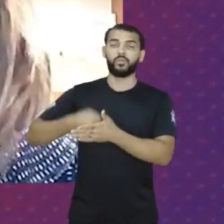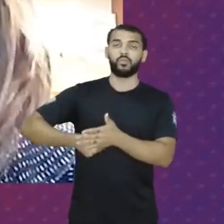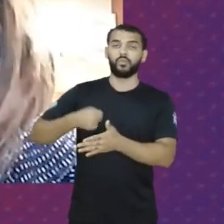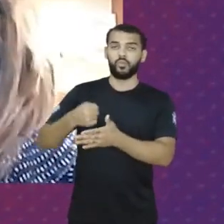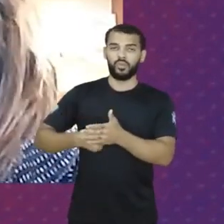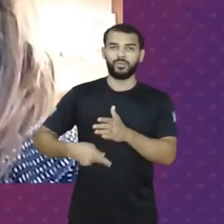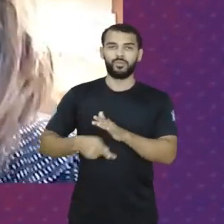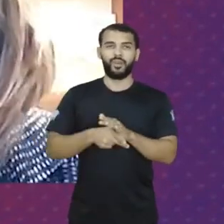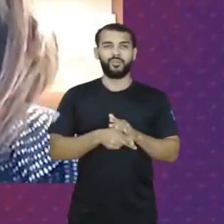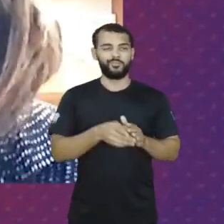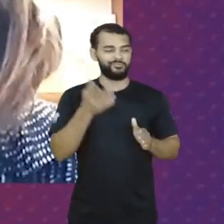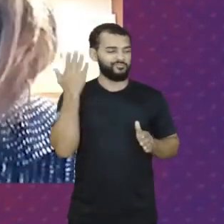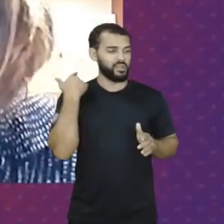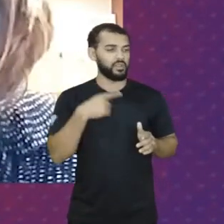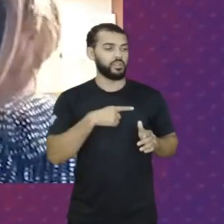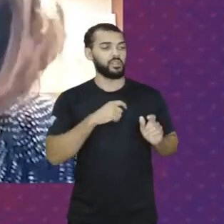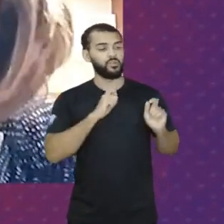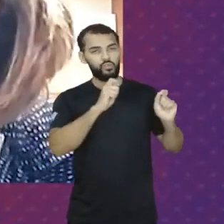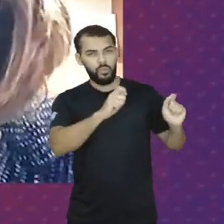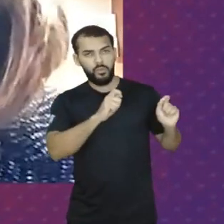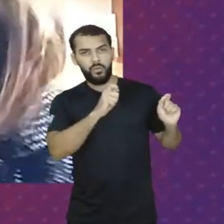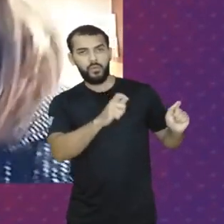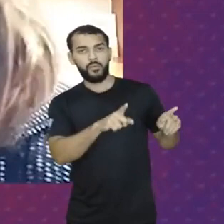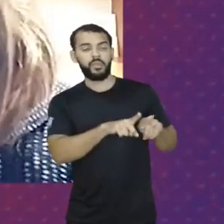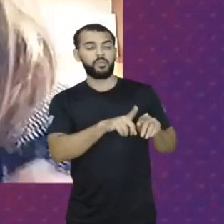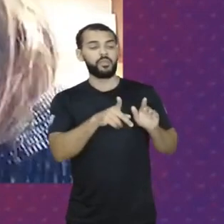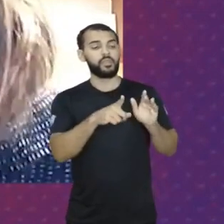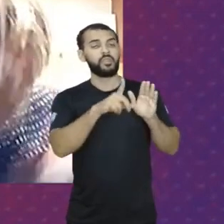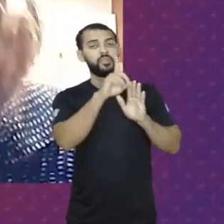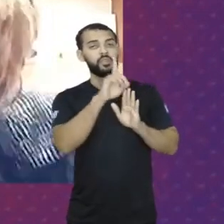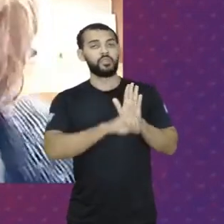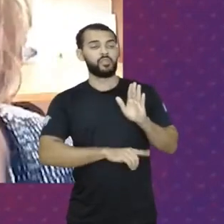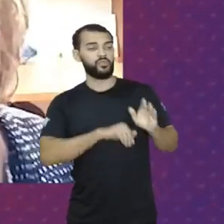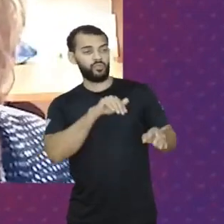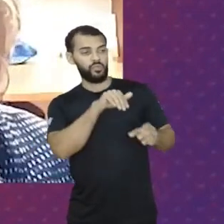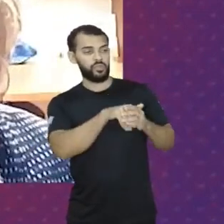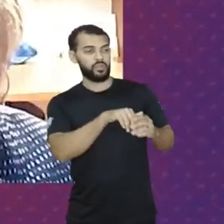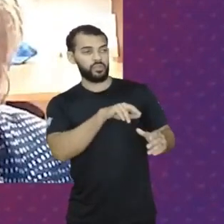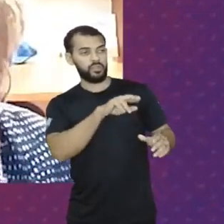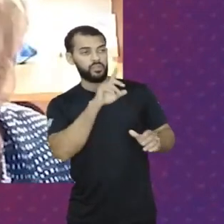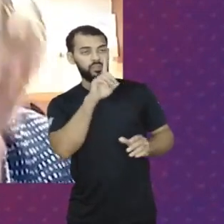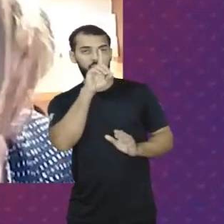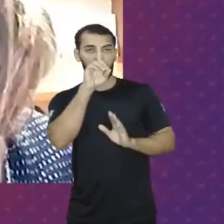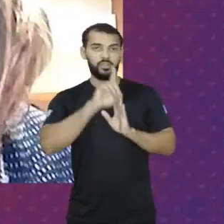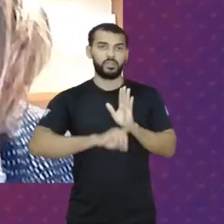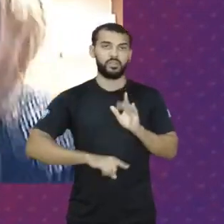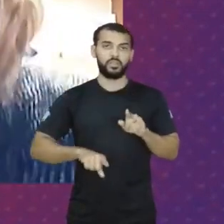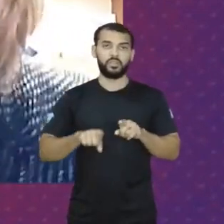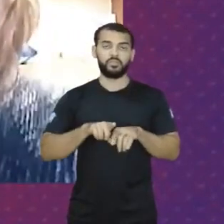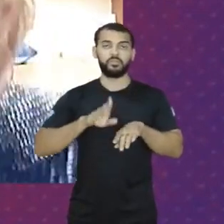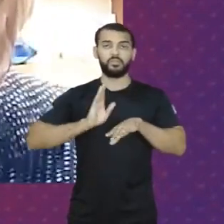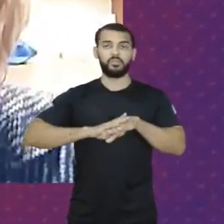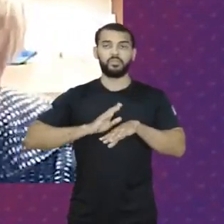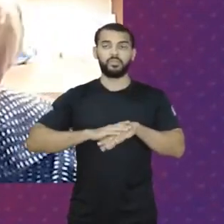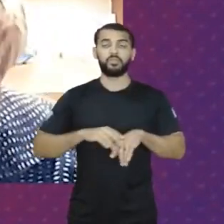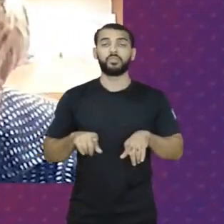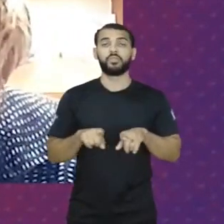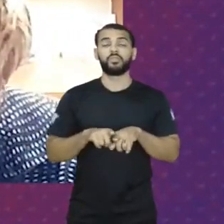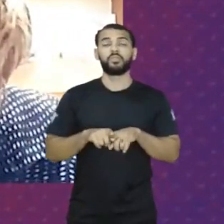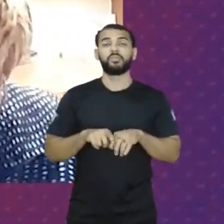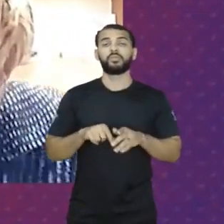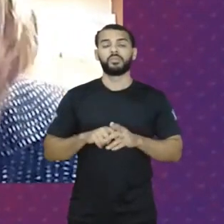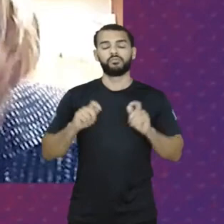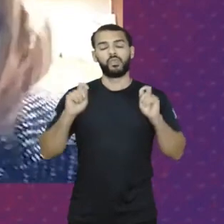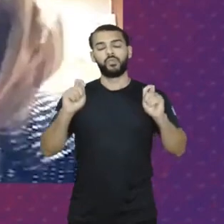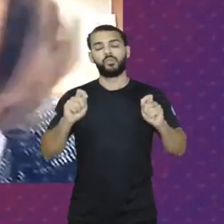da luta das mulheres para ter o direito de ter seu destino nas suas próprias mãos. Ele nasce representando tudo